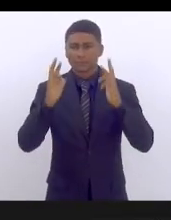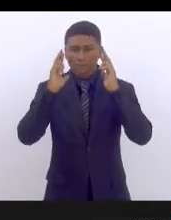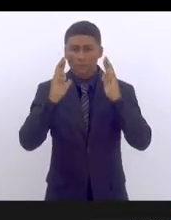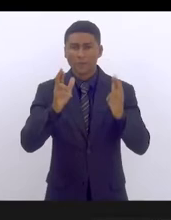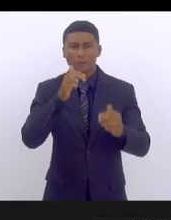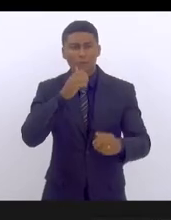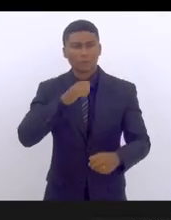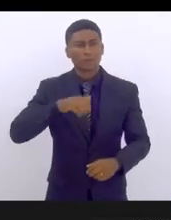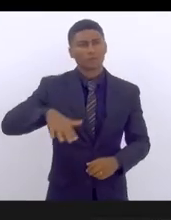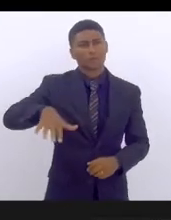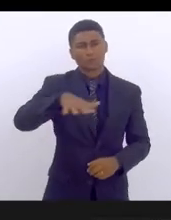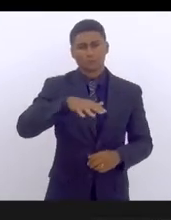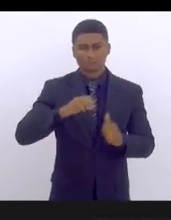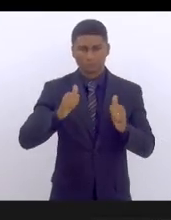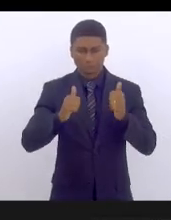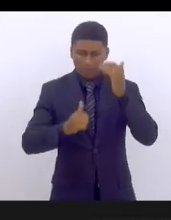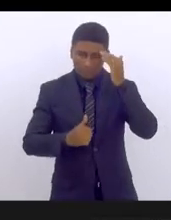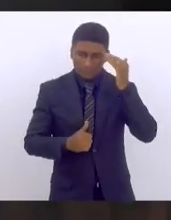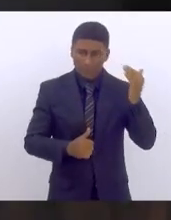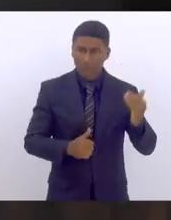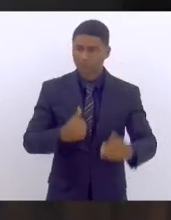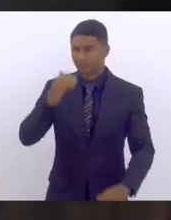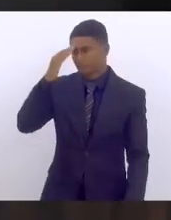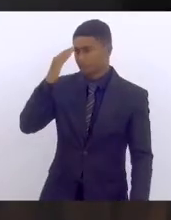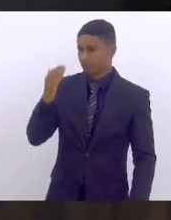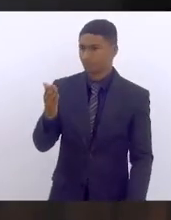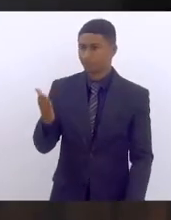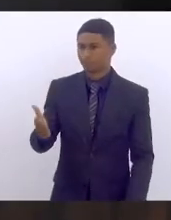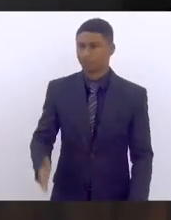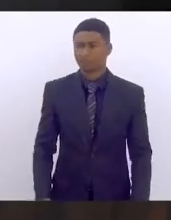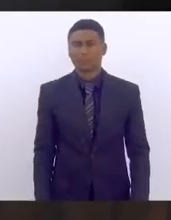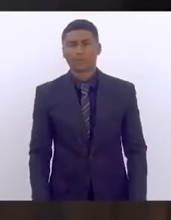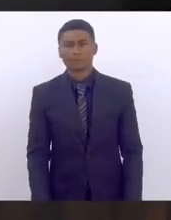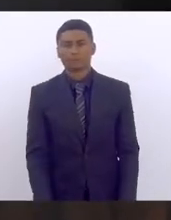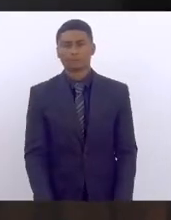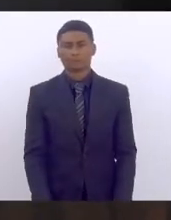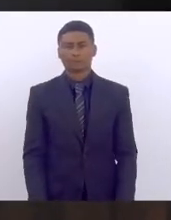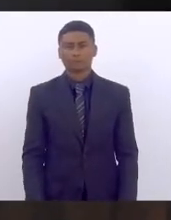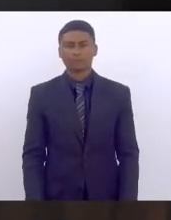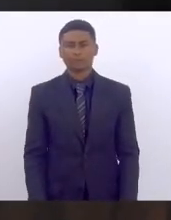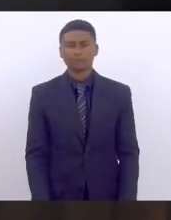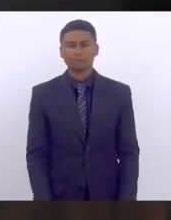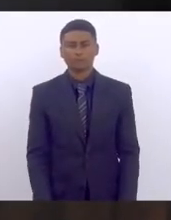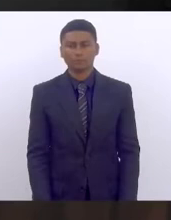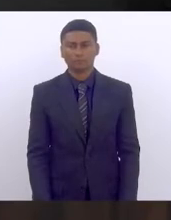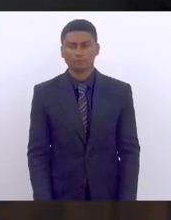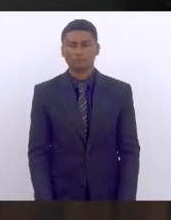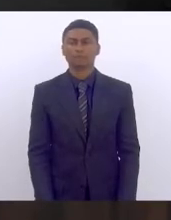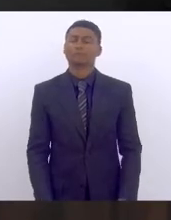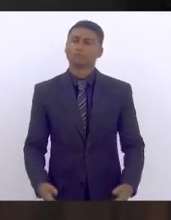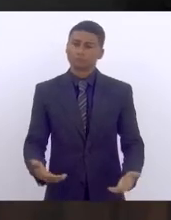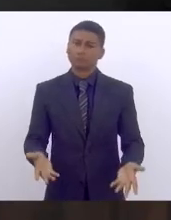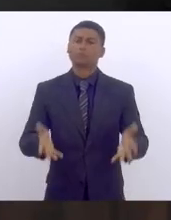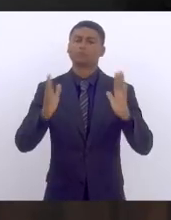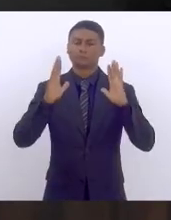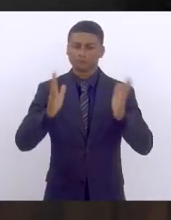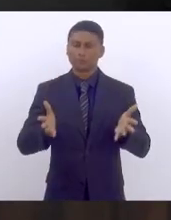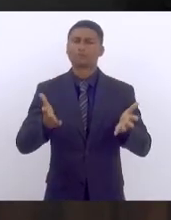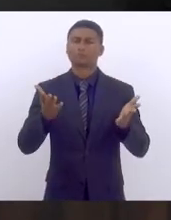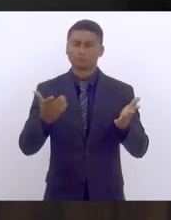mulheres. Obrigada, tia Ju. Obrigada, deputada enfermeira Rejane. Já deferi a